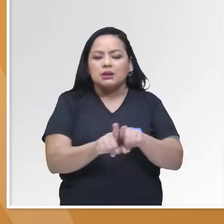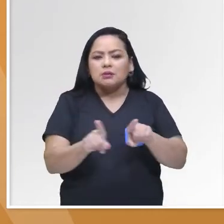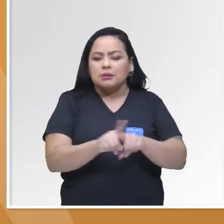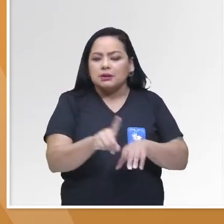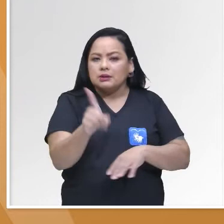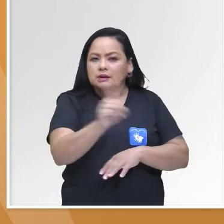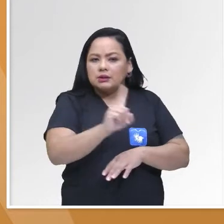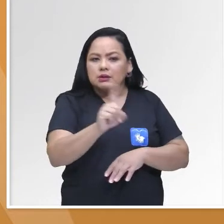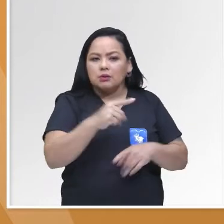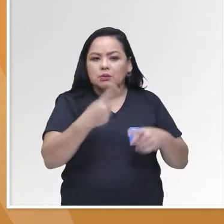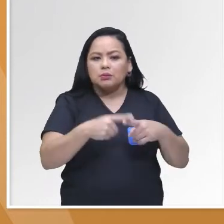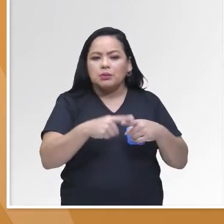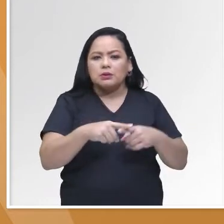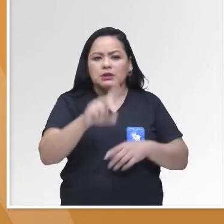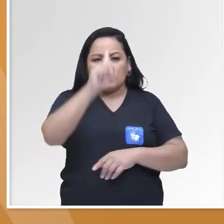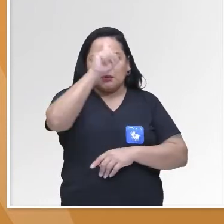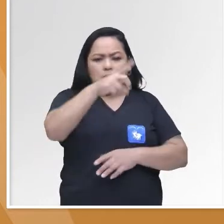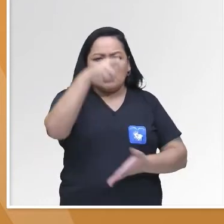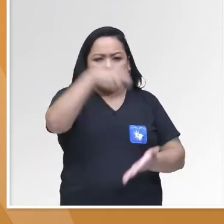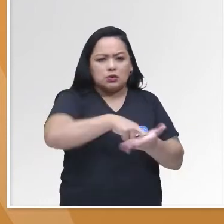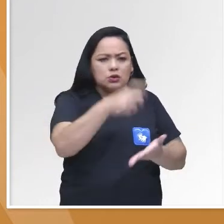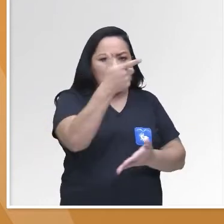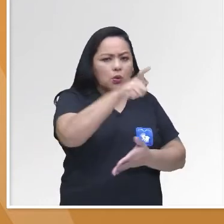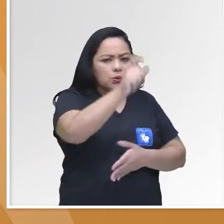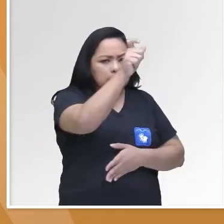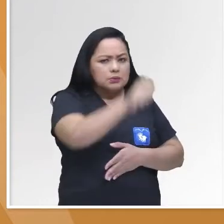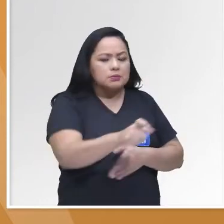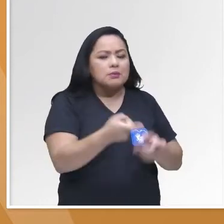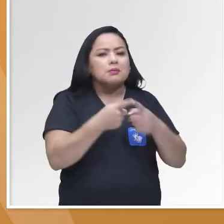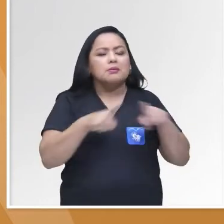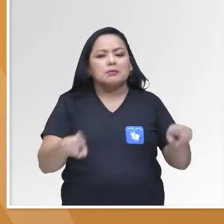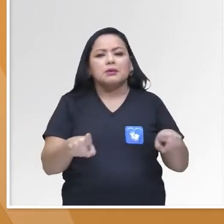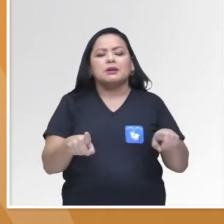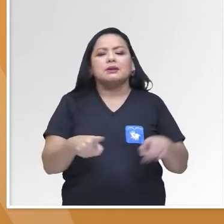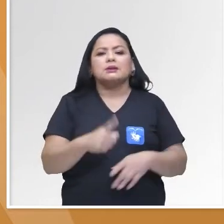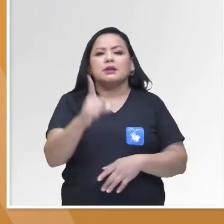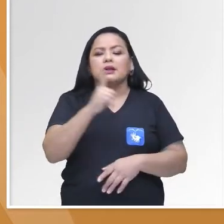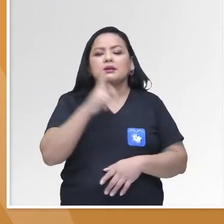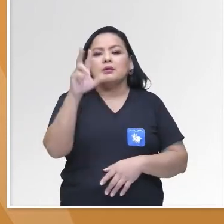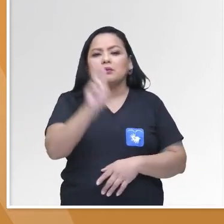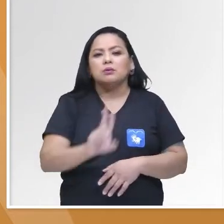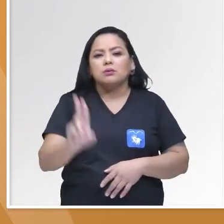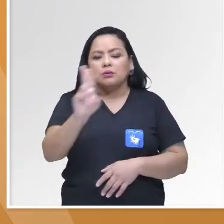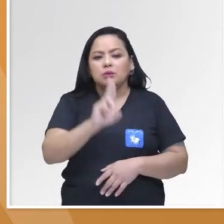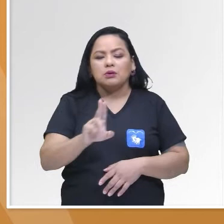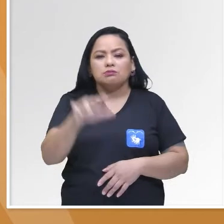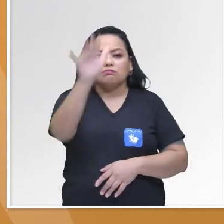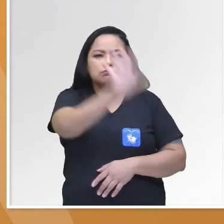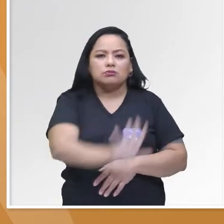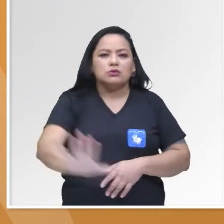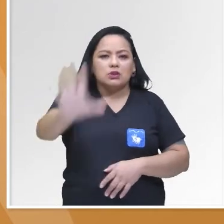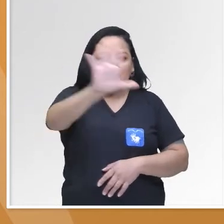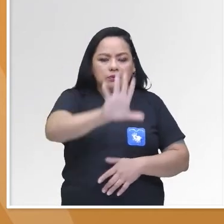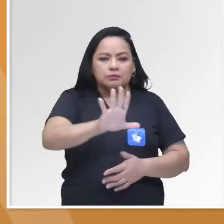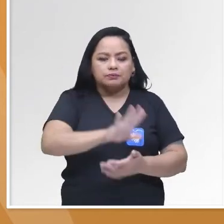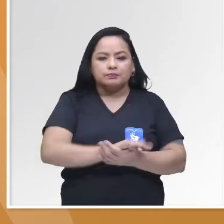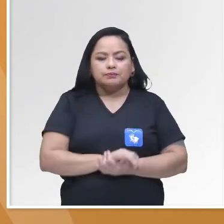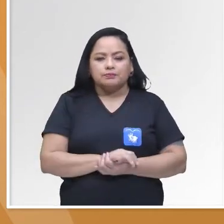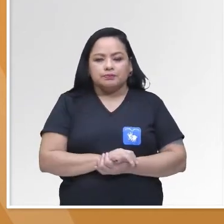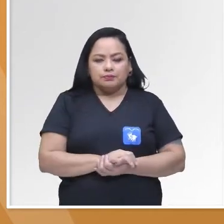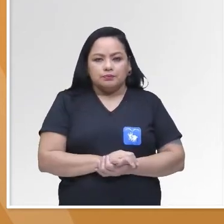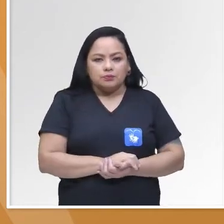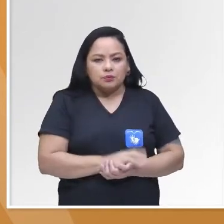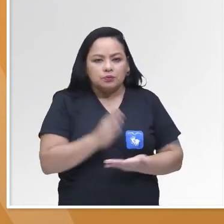tampouco para condenar outros, mas têm uma aplicação geral.